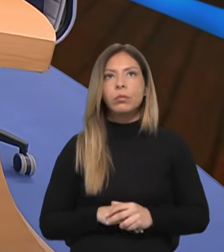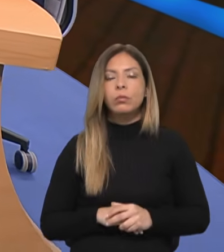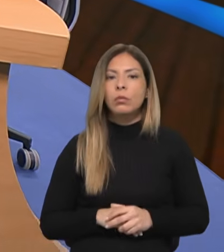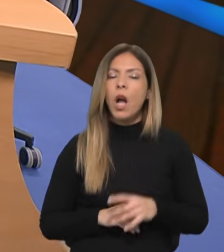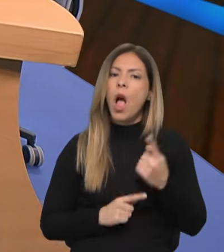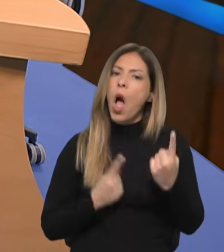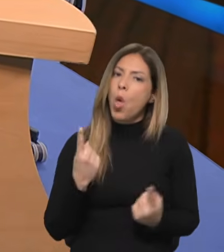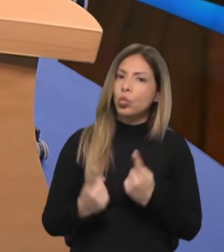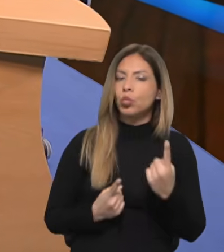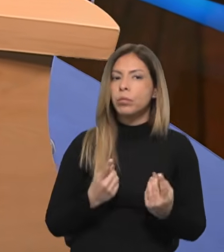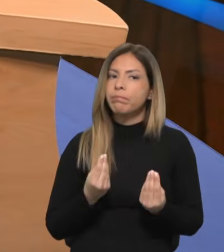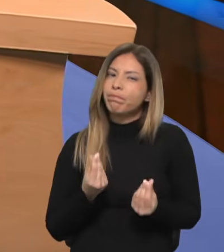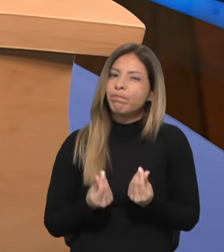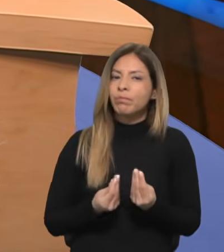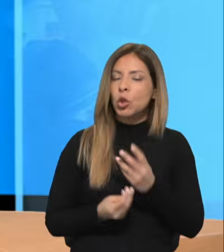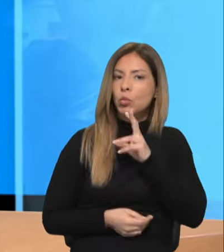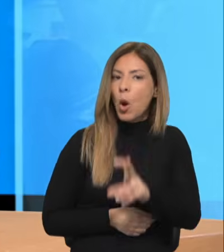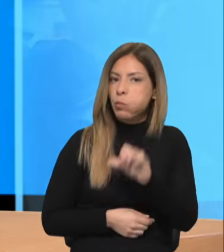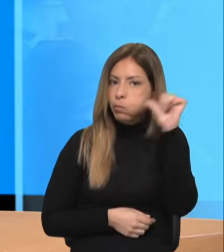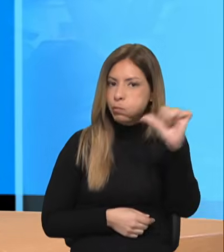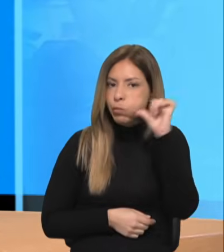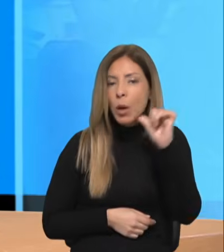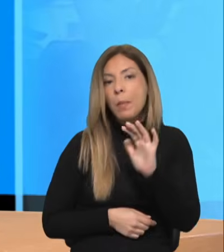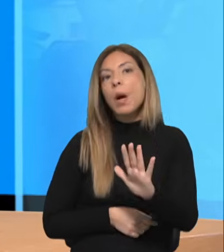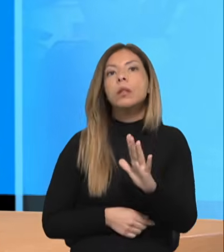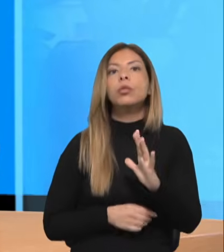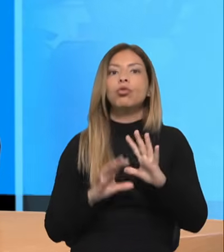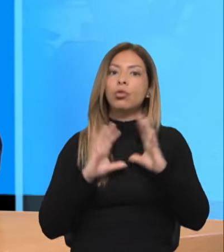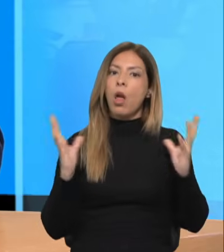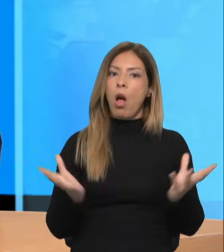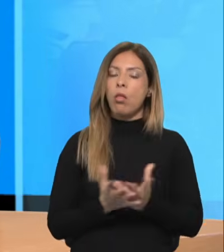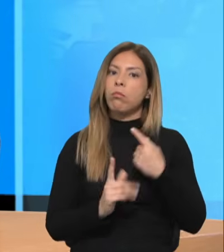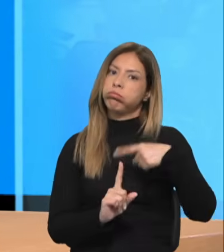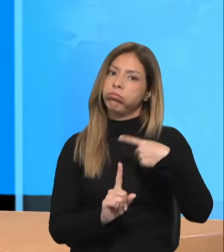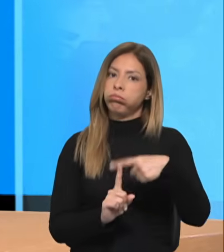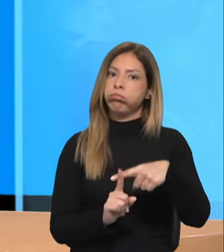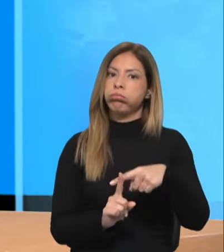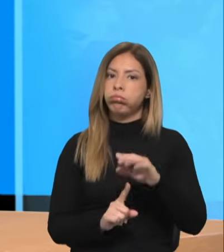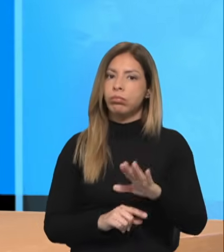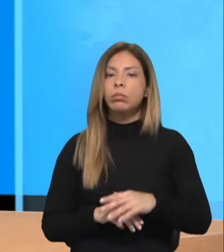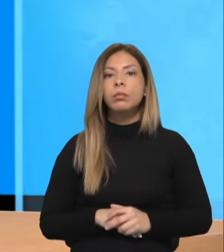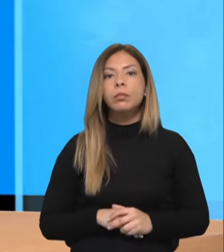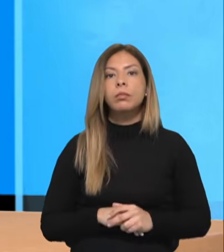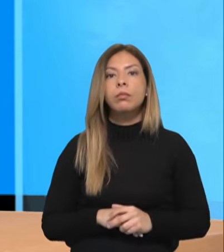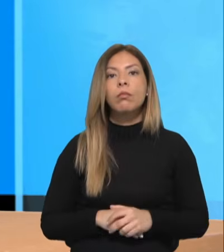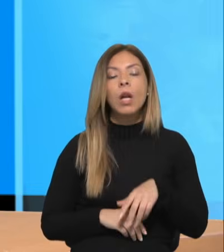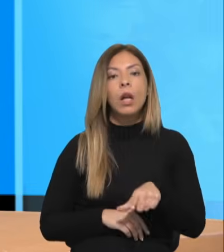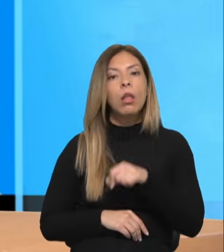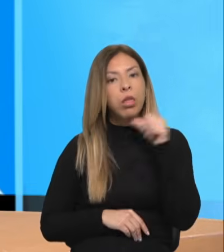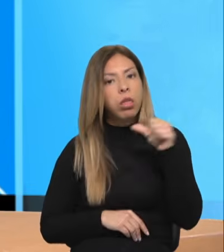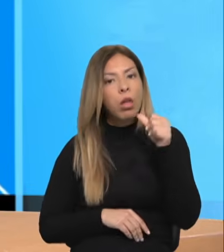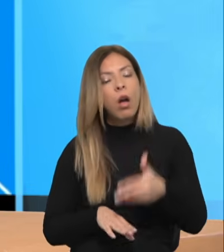que ainda não tiveram resposta, mas todo o discurso foi muito coerente. Em relação àquilo que fez